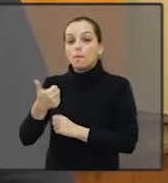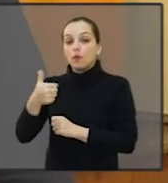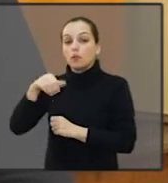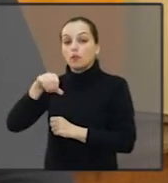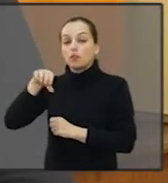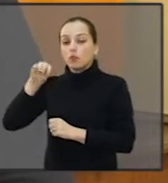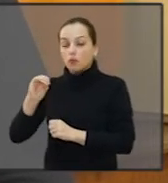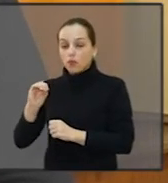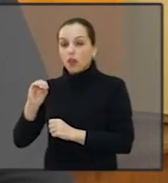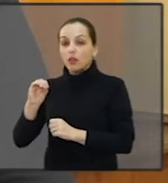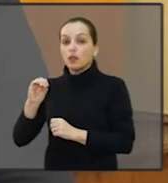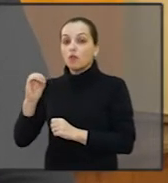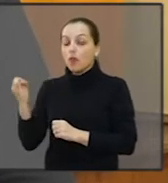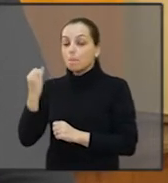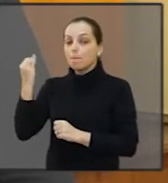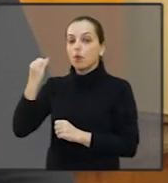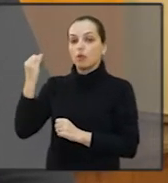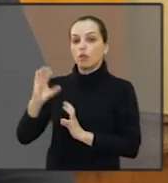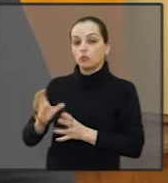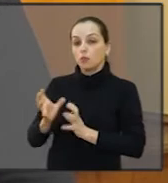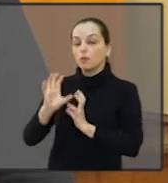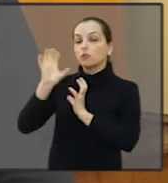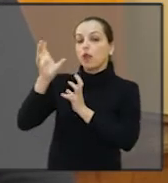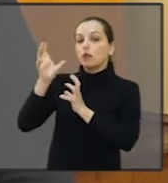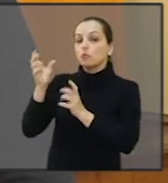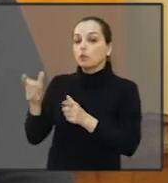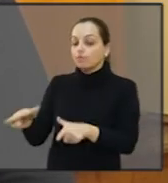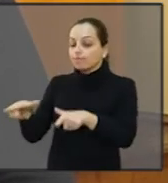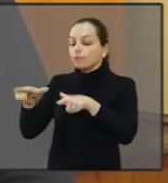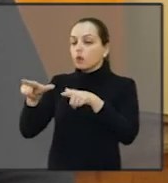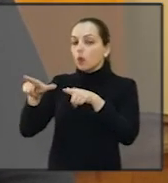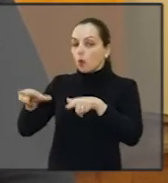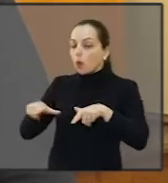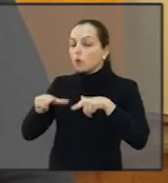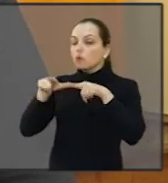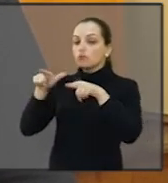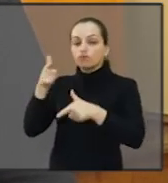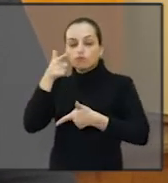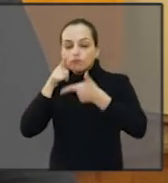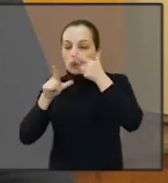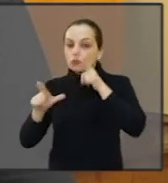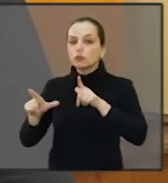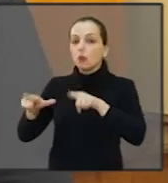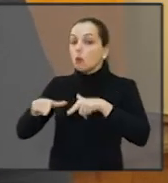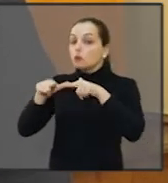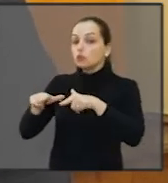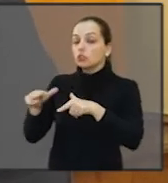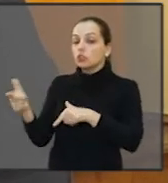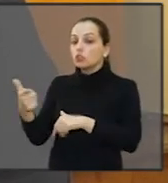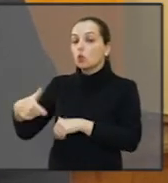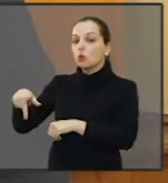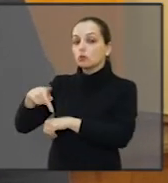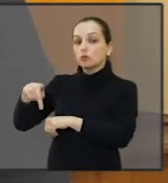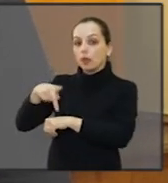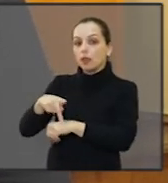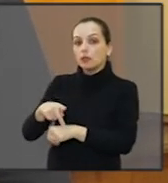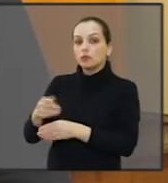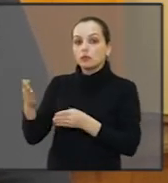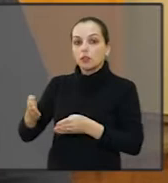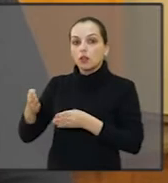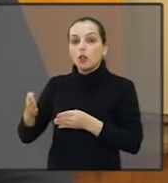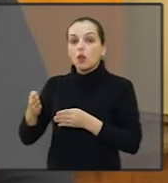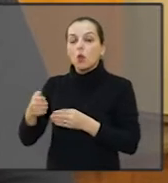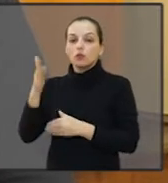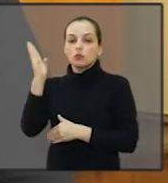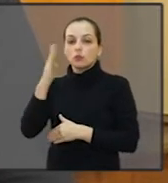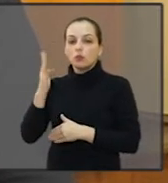ficou marcada no basquete feminino, porque a gente ganhou os principais títulos, né, internacionais. Então, e hoje a gente vê